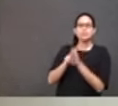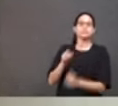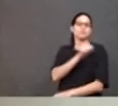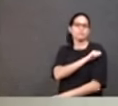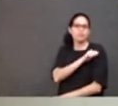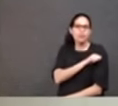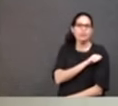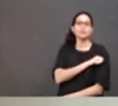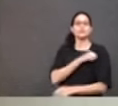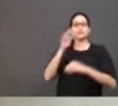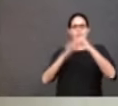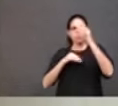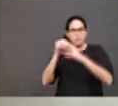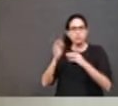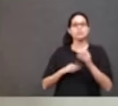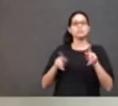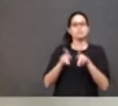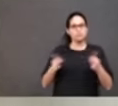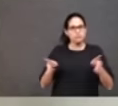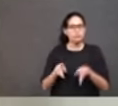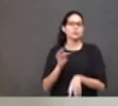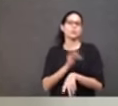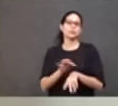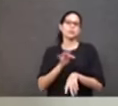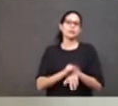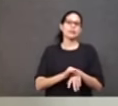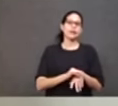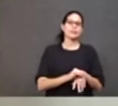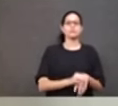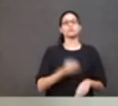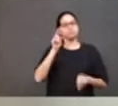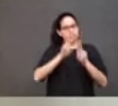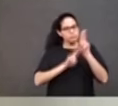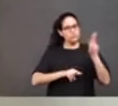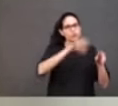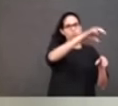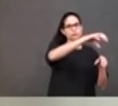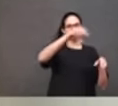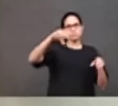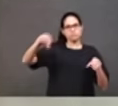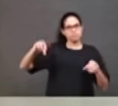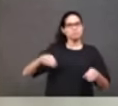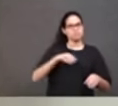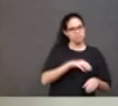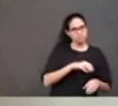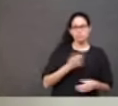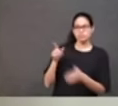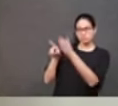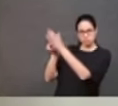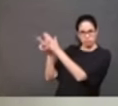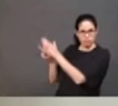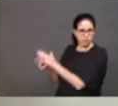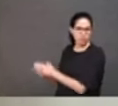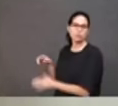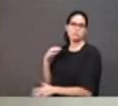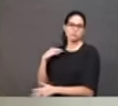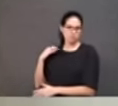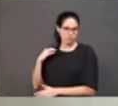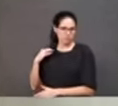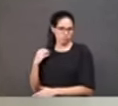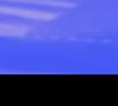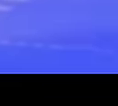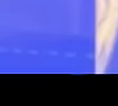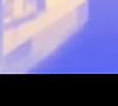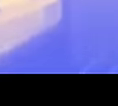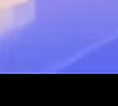profissionais, técnicos e também professores das diferentes unidades da Universidade Federal de Uberlândia e que serão feitas aos nossos candidatos. Nós voltamos já.